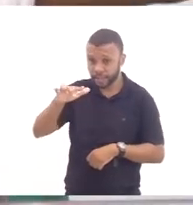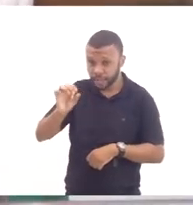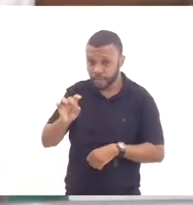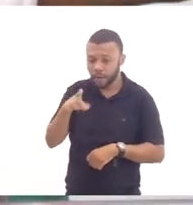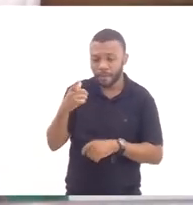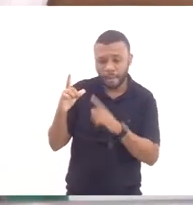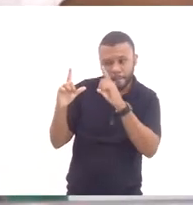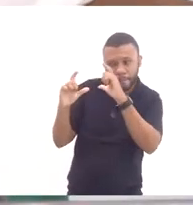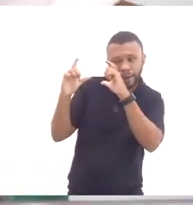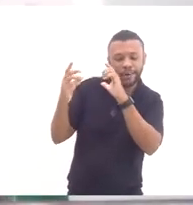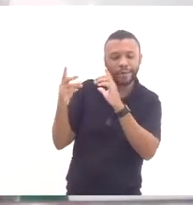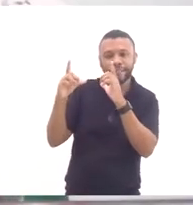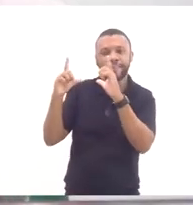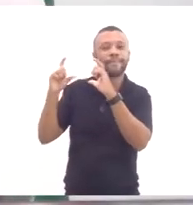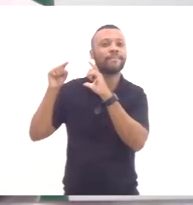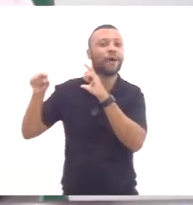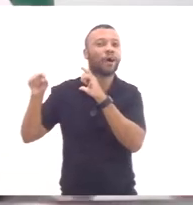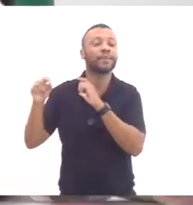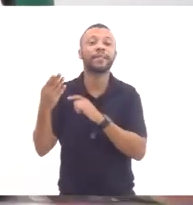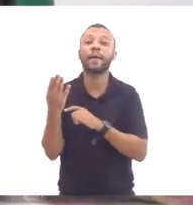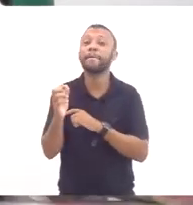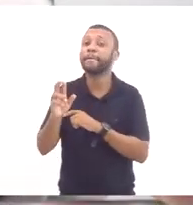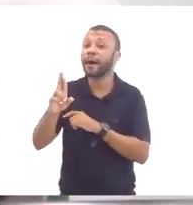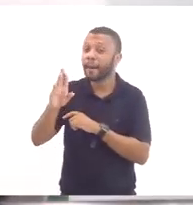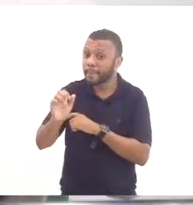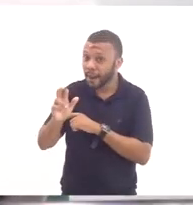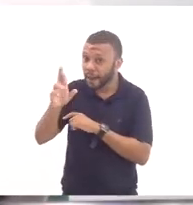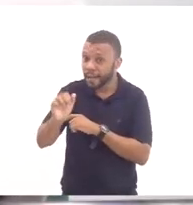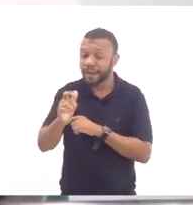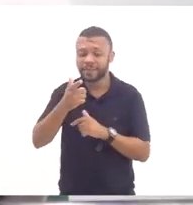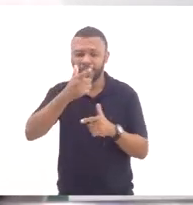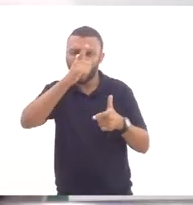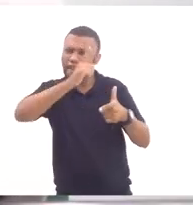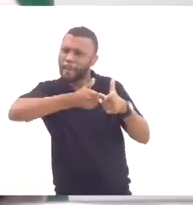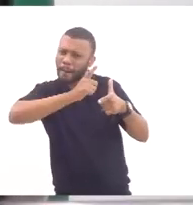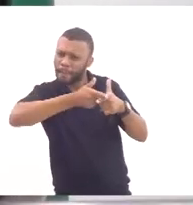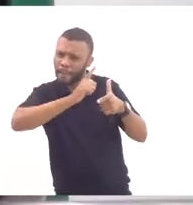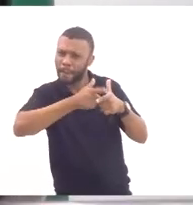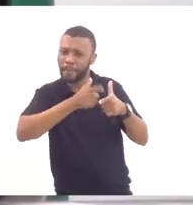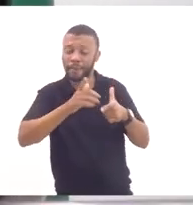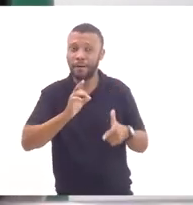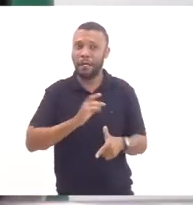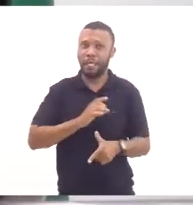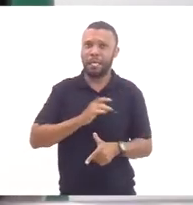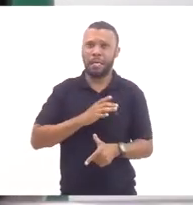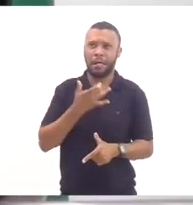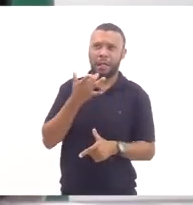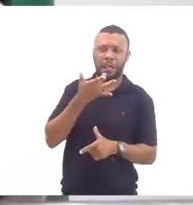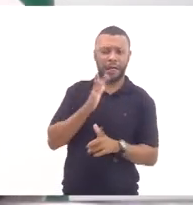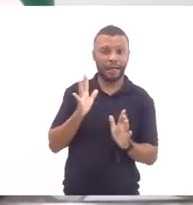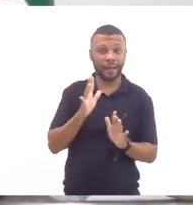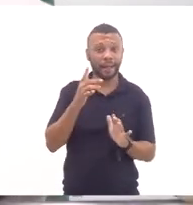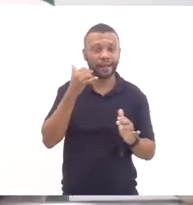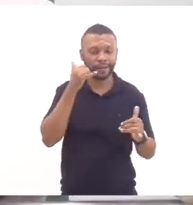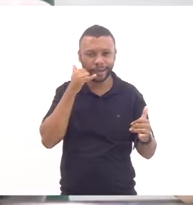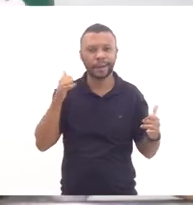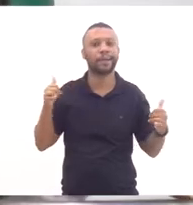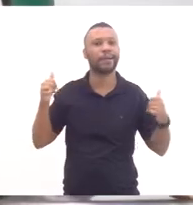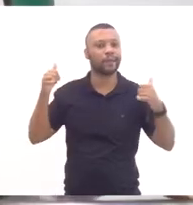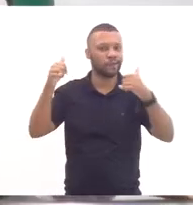eu acho que ele ficou com medo da Bárbara, de ganhar bronca e puxão de orelha. Ele disse que ligou para o